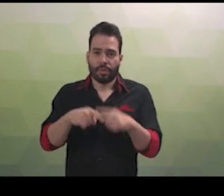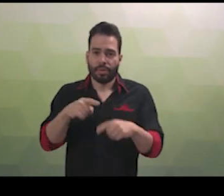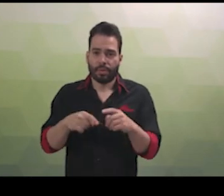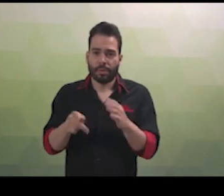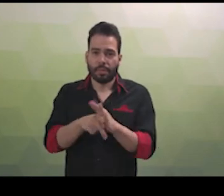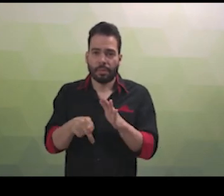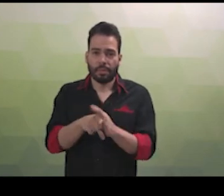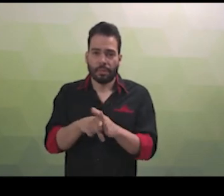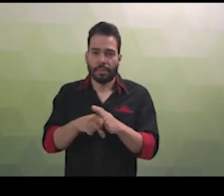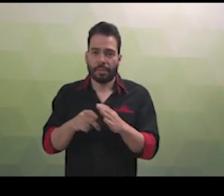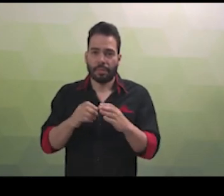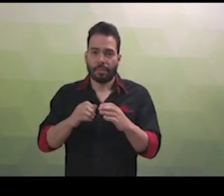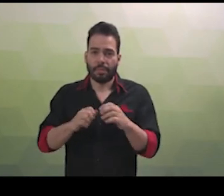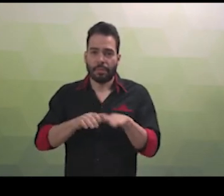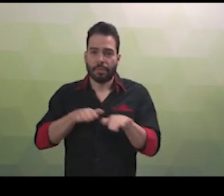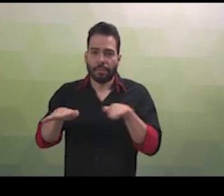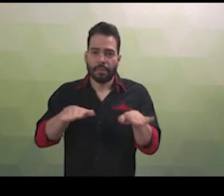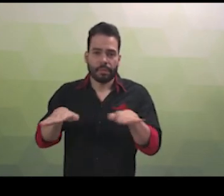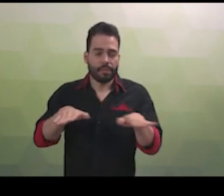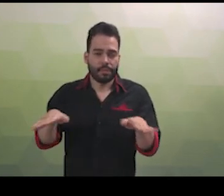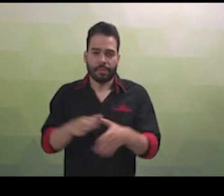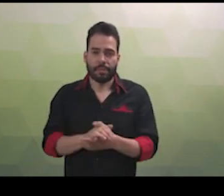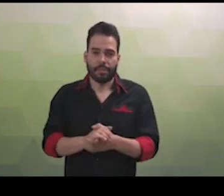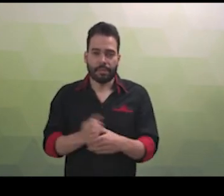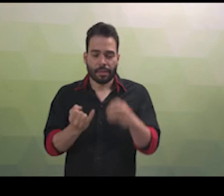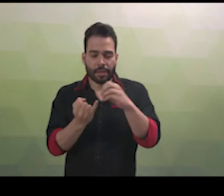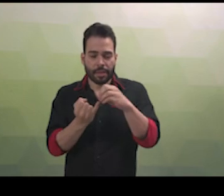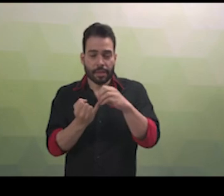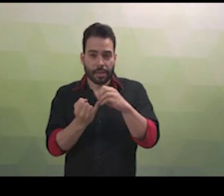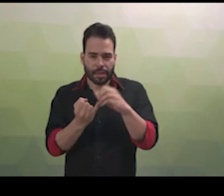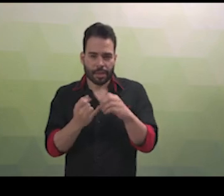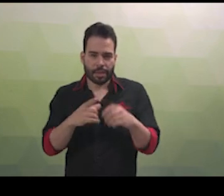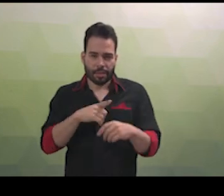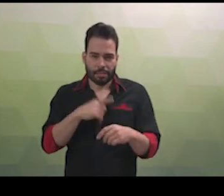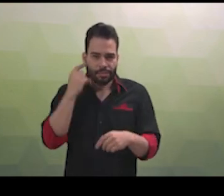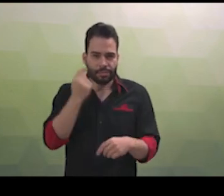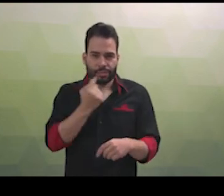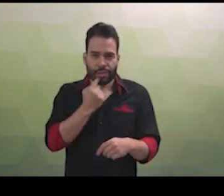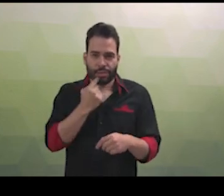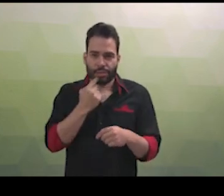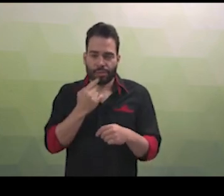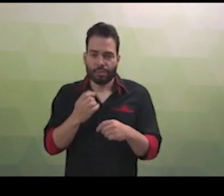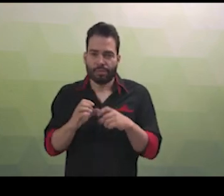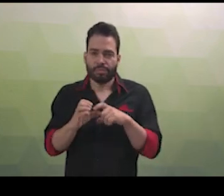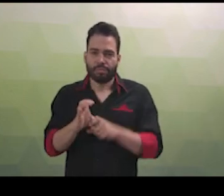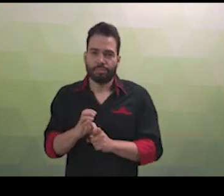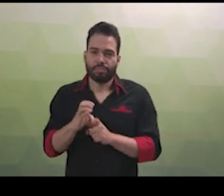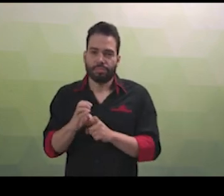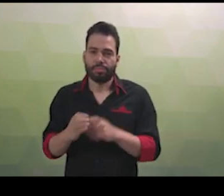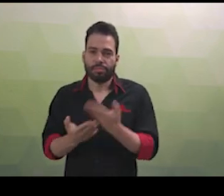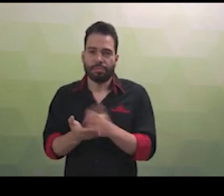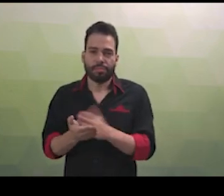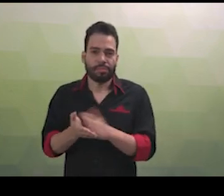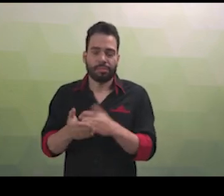acessibilidade aconteça. Não podemos pensar a instituição com um aluno surdo que dependa única e exclusivamente do intérprete para